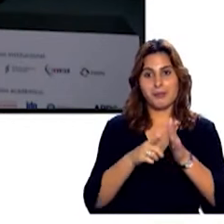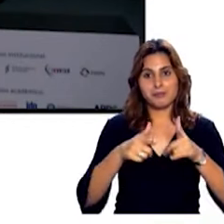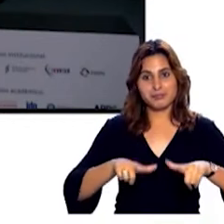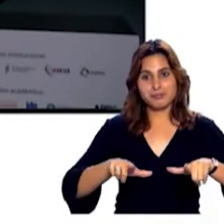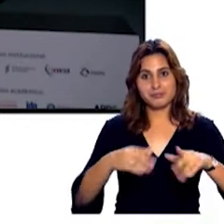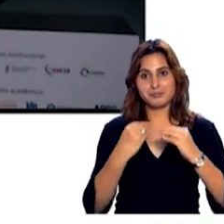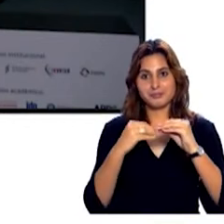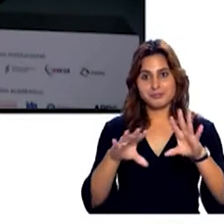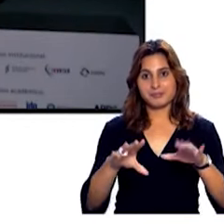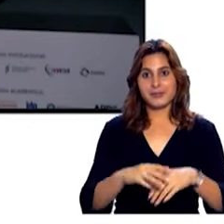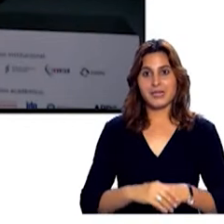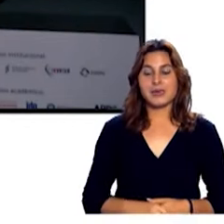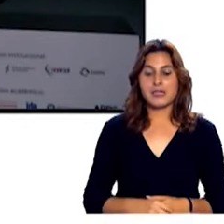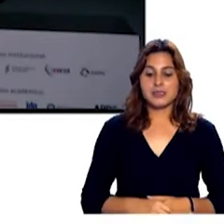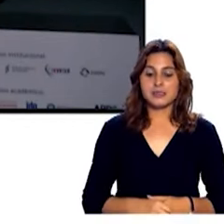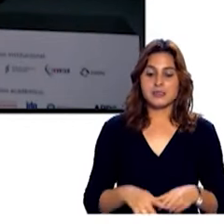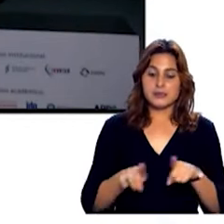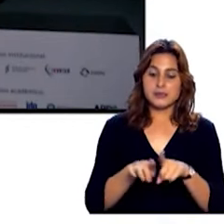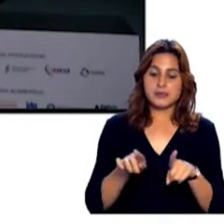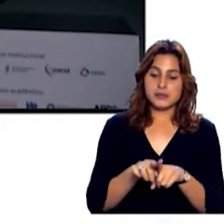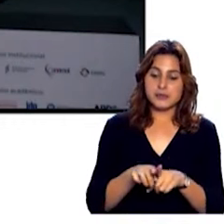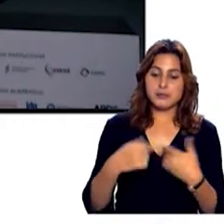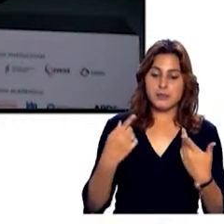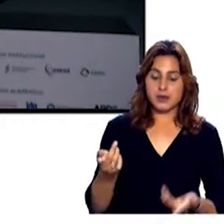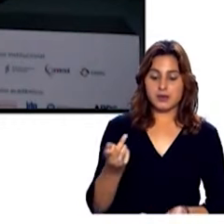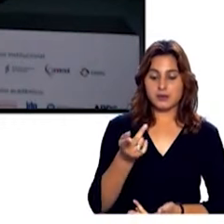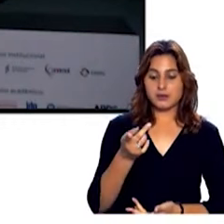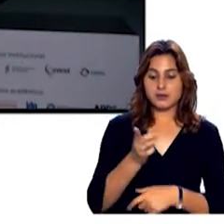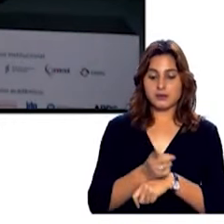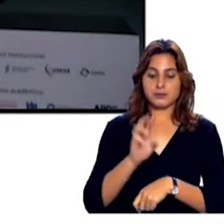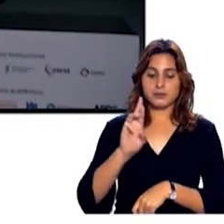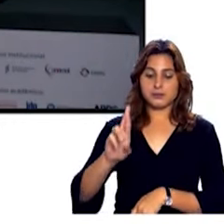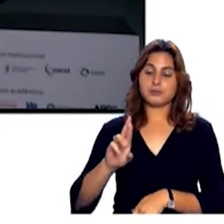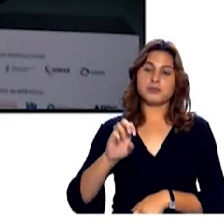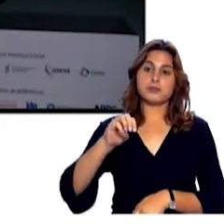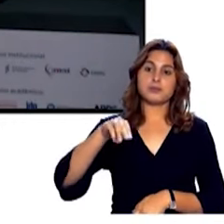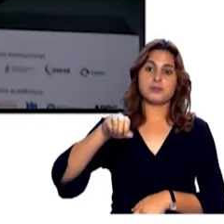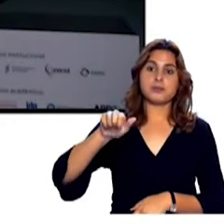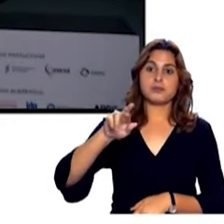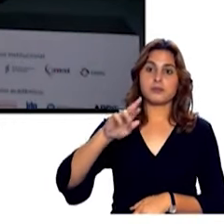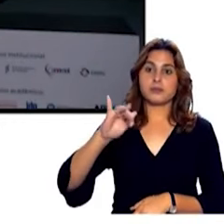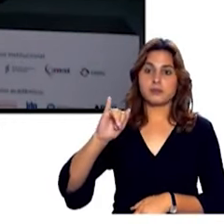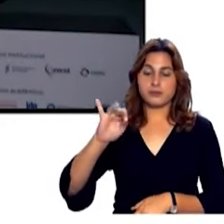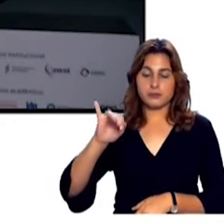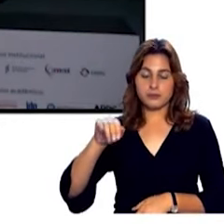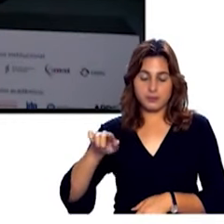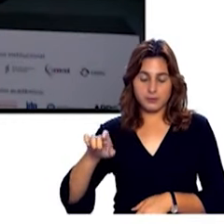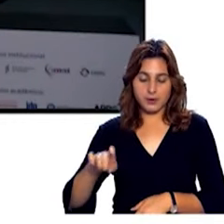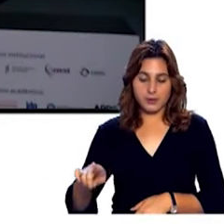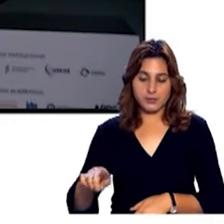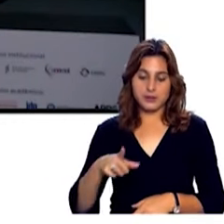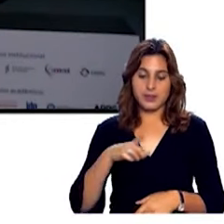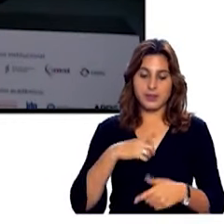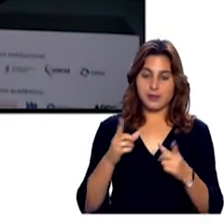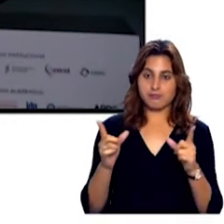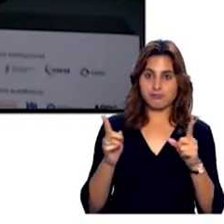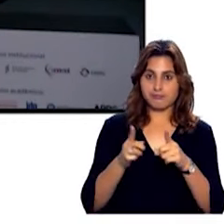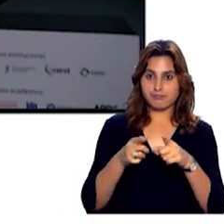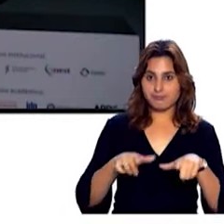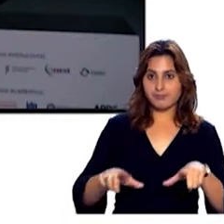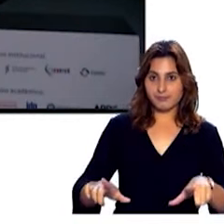entrego aqui ao a Dom Martinez Andrés Martinez uma pequena um pequeno certificado